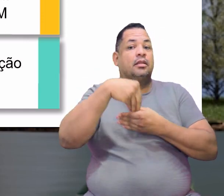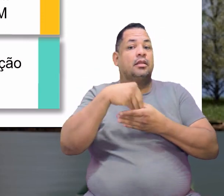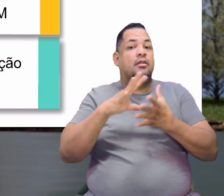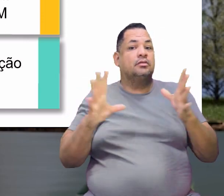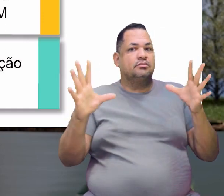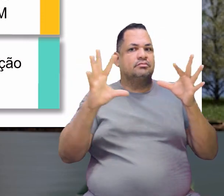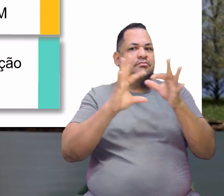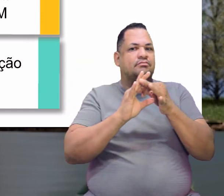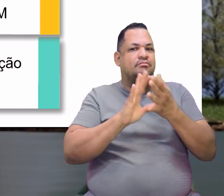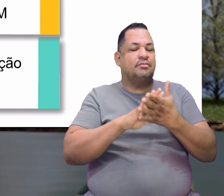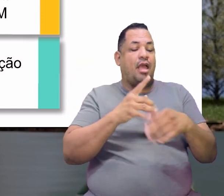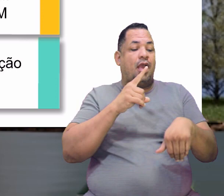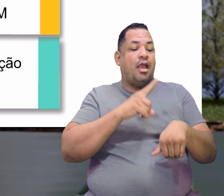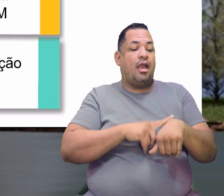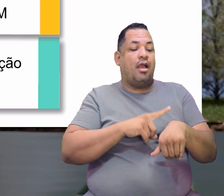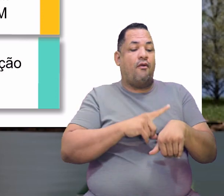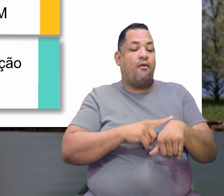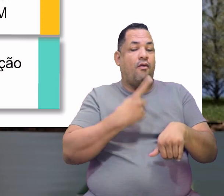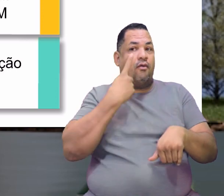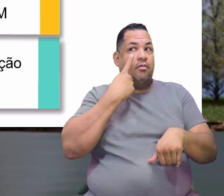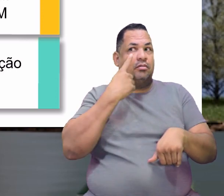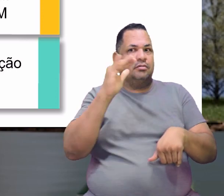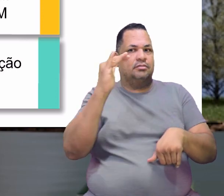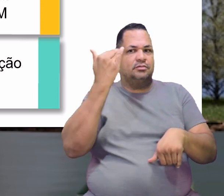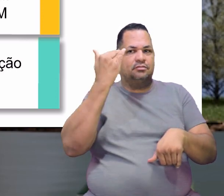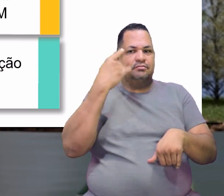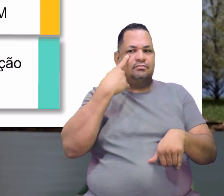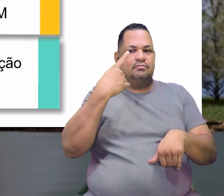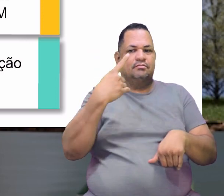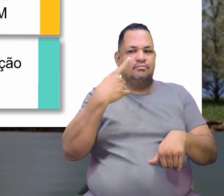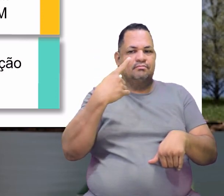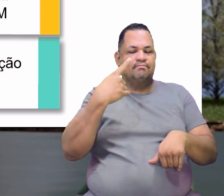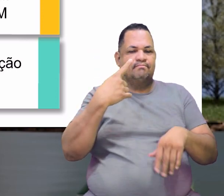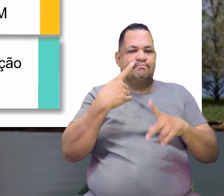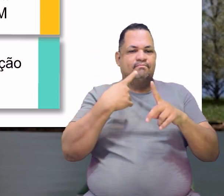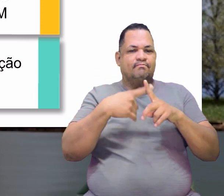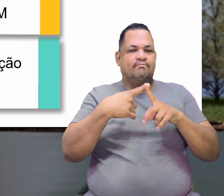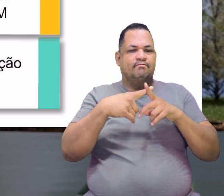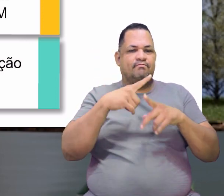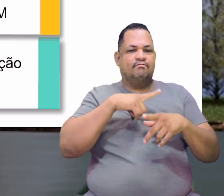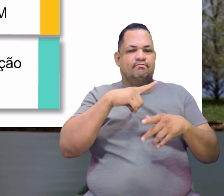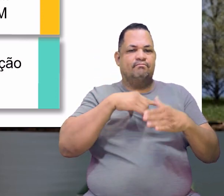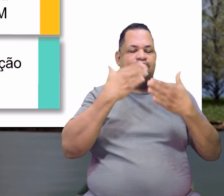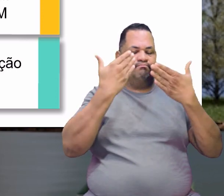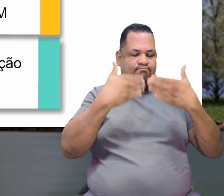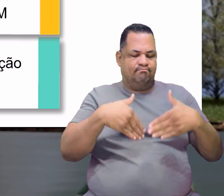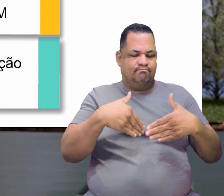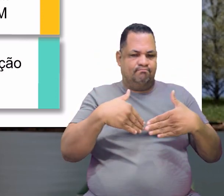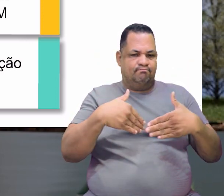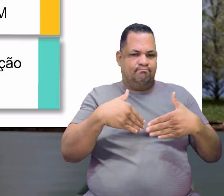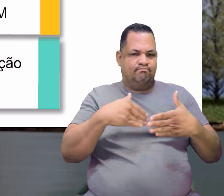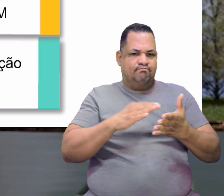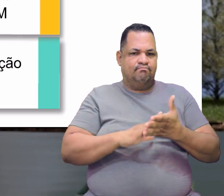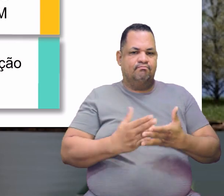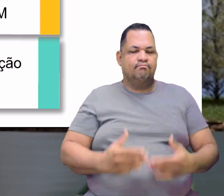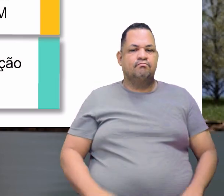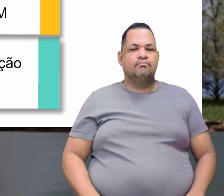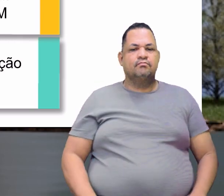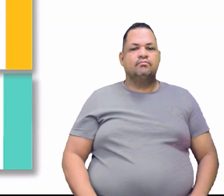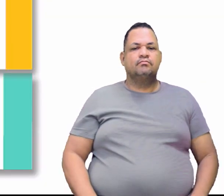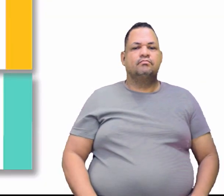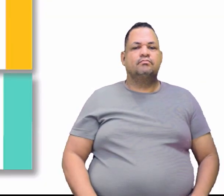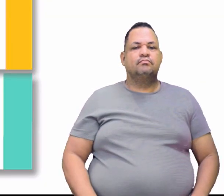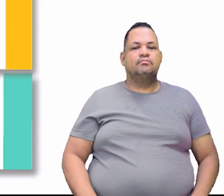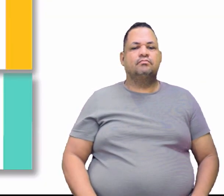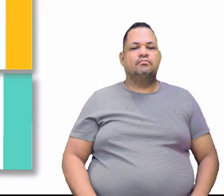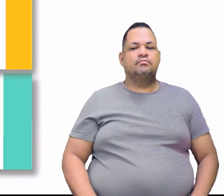aí é o momento de você ficar atento, porque isso pode cair sim. Acompanhe comigo no quadro.